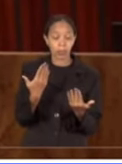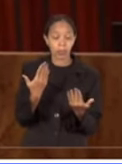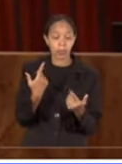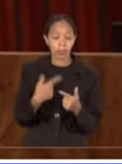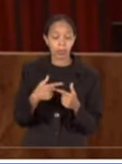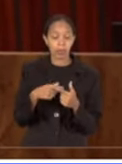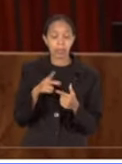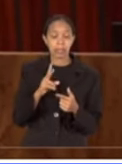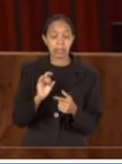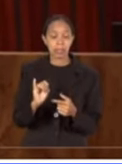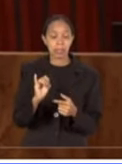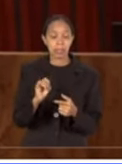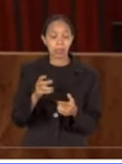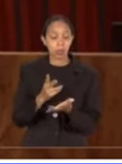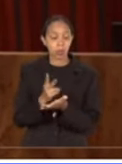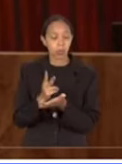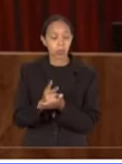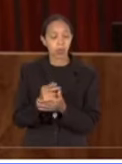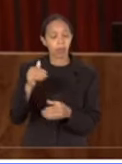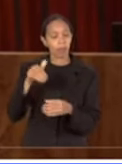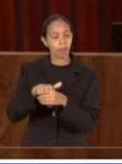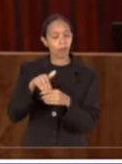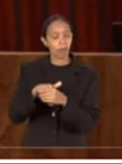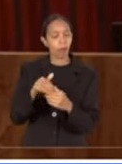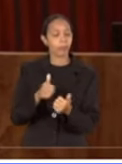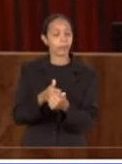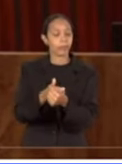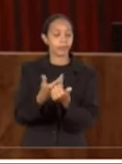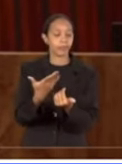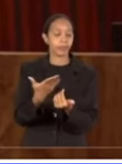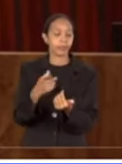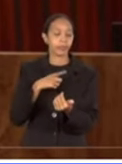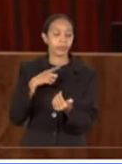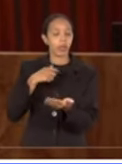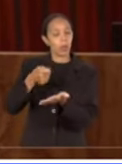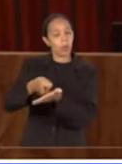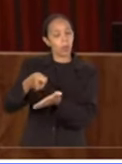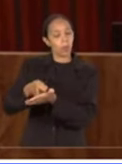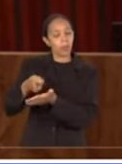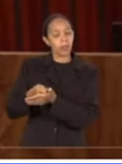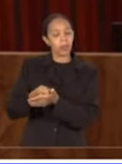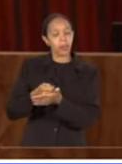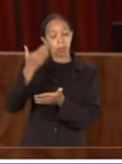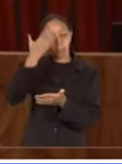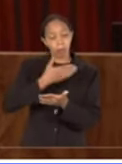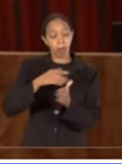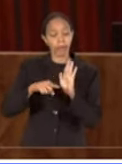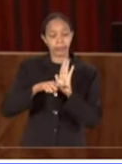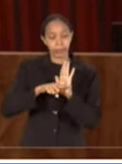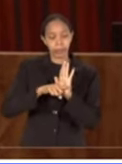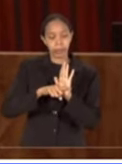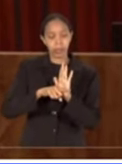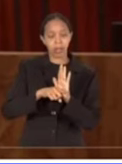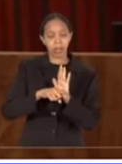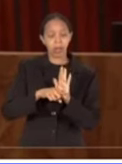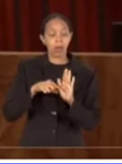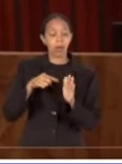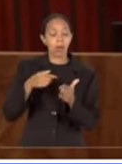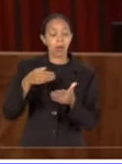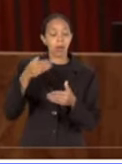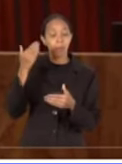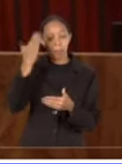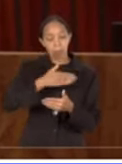se manter esse raciocínio do voto condutor, estaria-se a exigir prova negativa, prova diabólica,